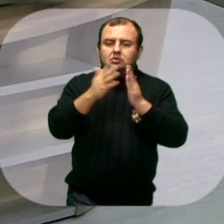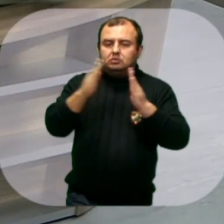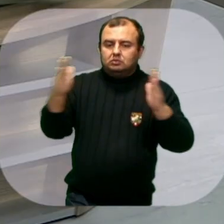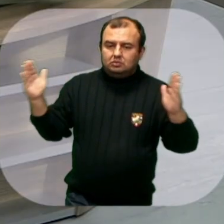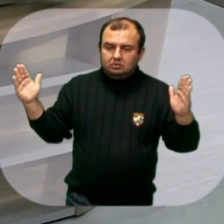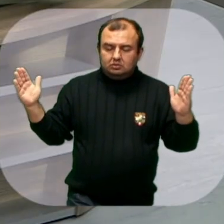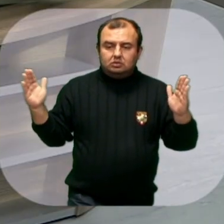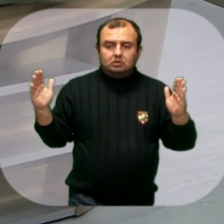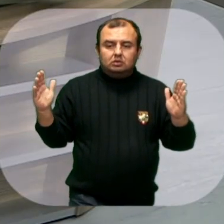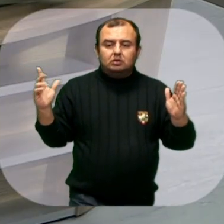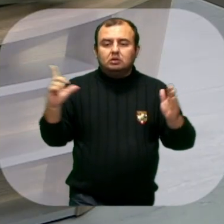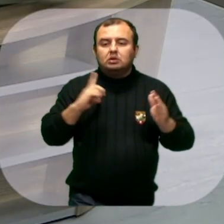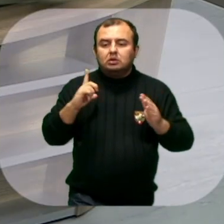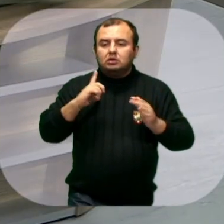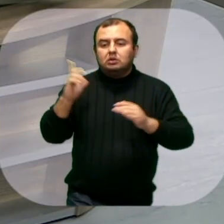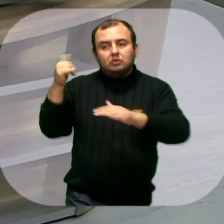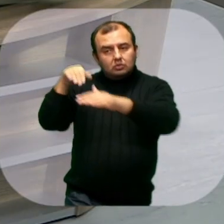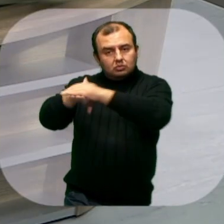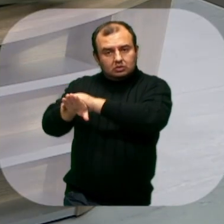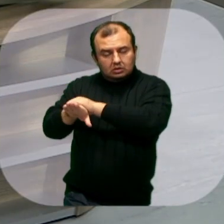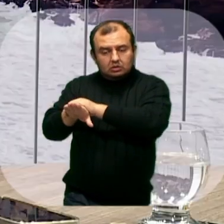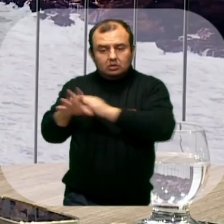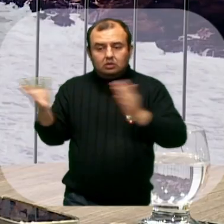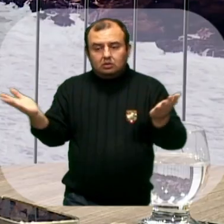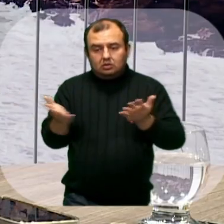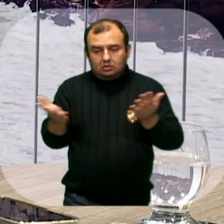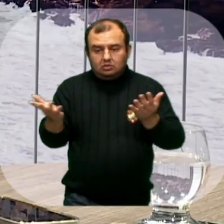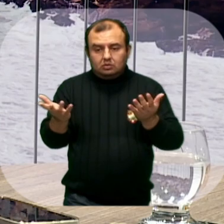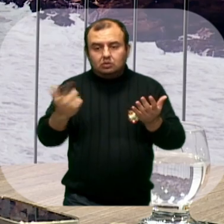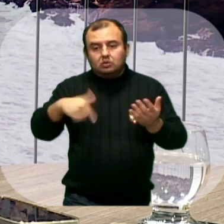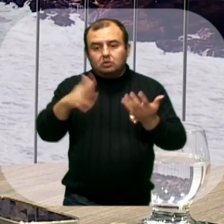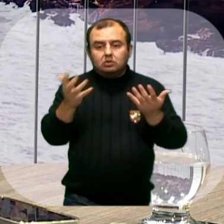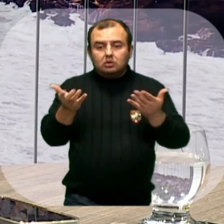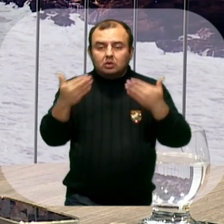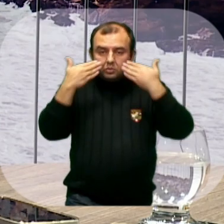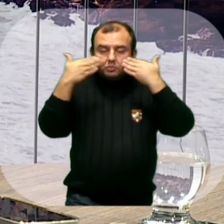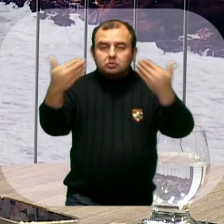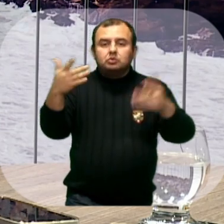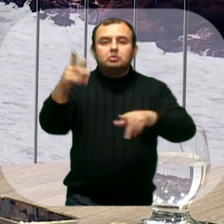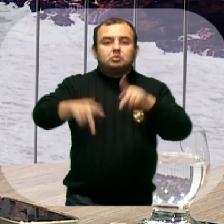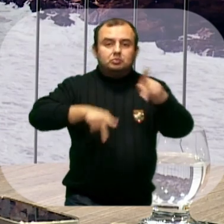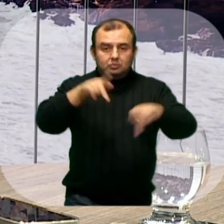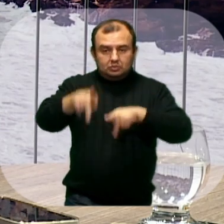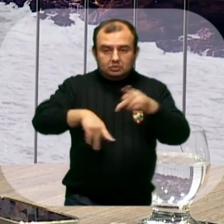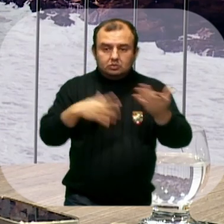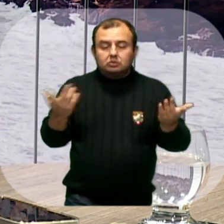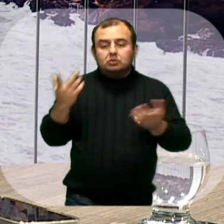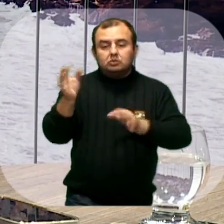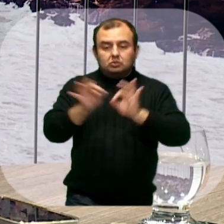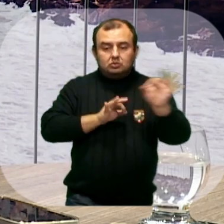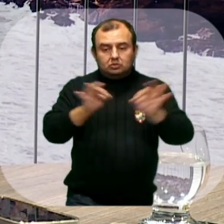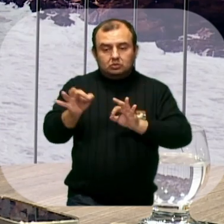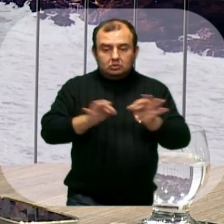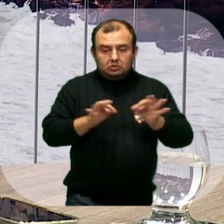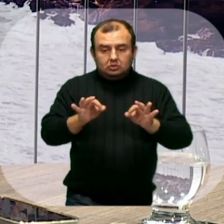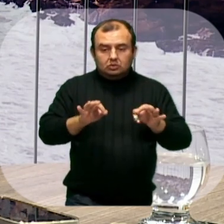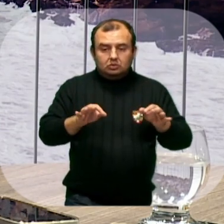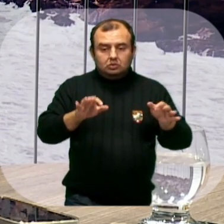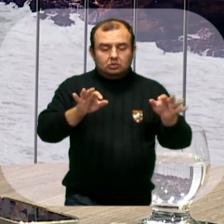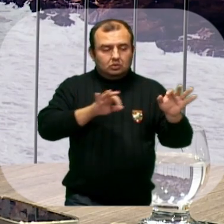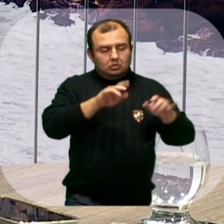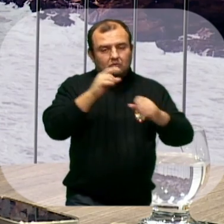pública, e que estava lá num armário e que agora nós queremos mostrar para a população. Então, nós estamos preparando cúpulas de